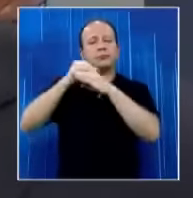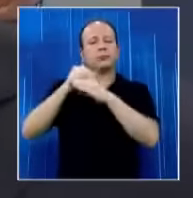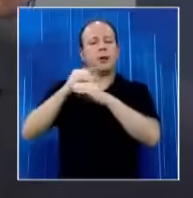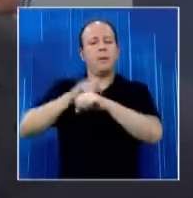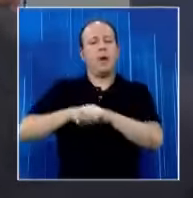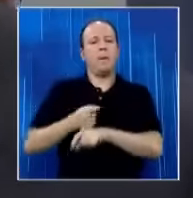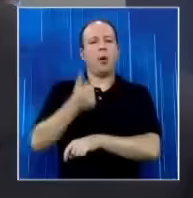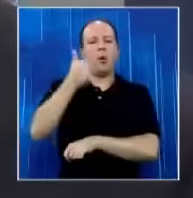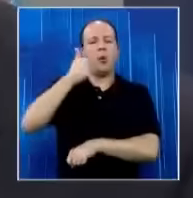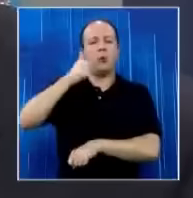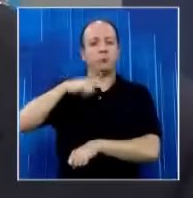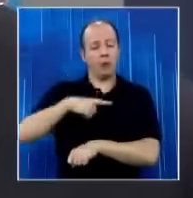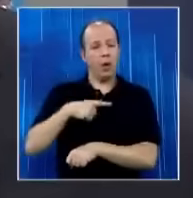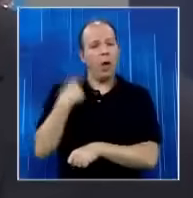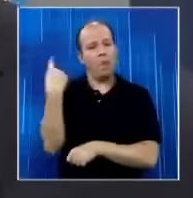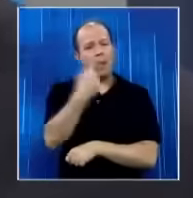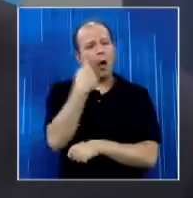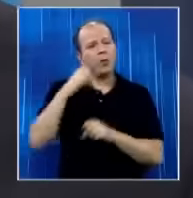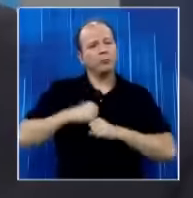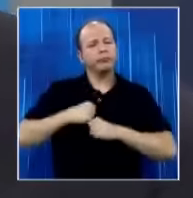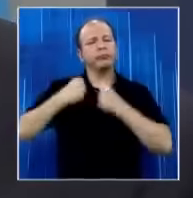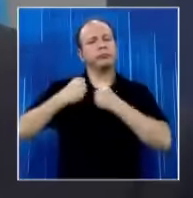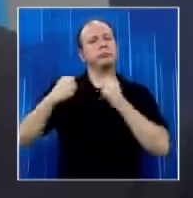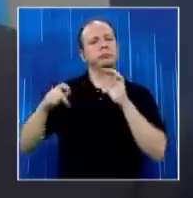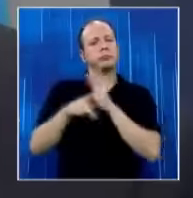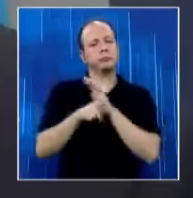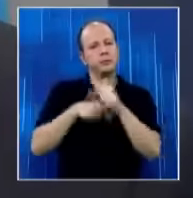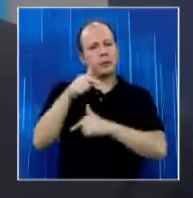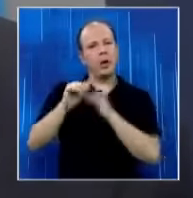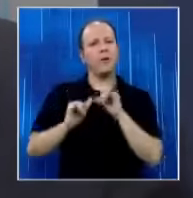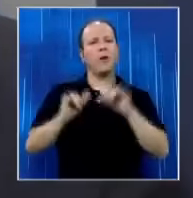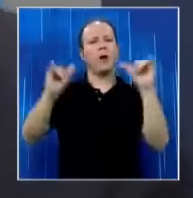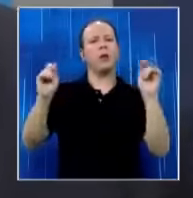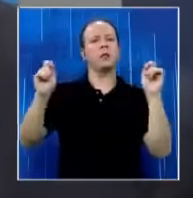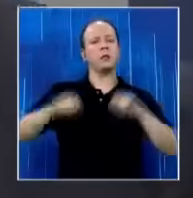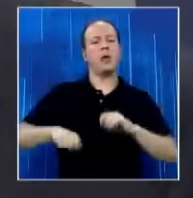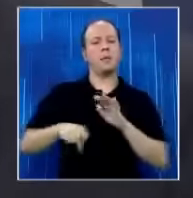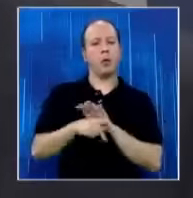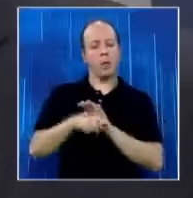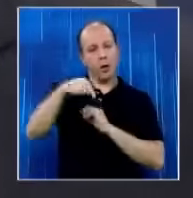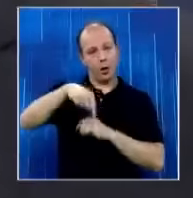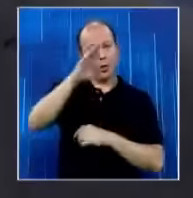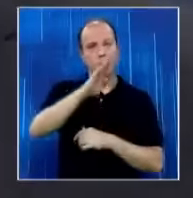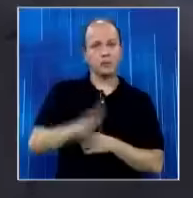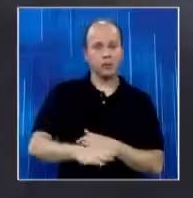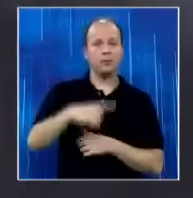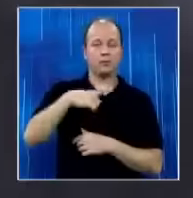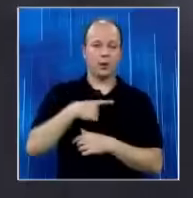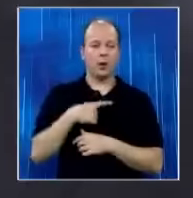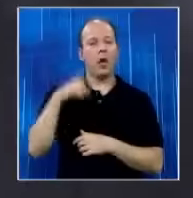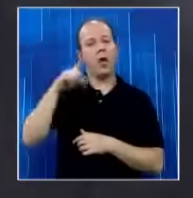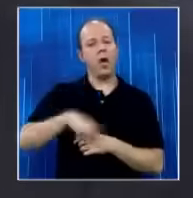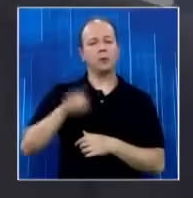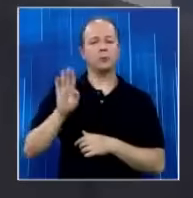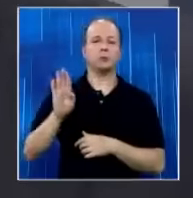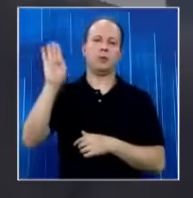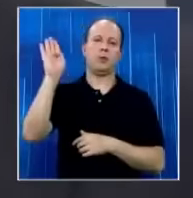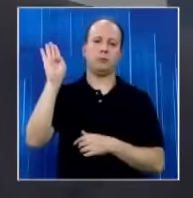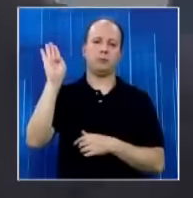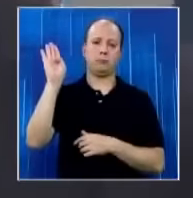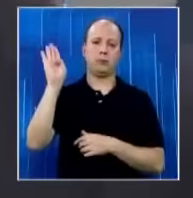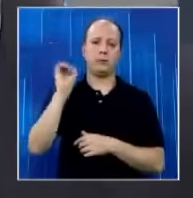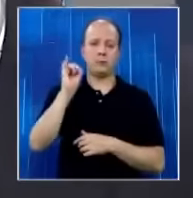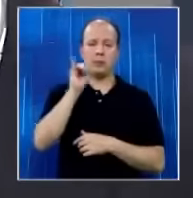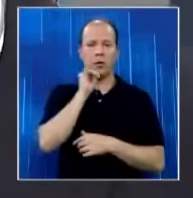tempo. Só que nós estamos fazendo um esforço grande de dizer o que está em jogo no Brasil. O que está em jogo no Brasil é que os candidatos